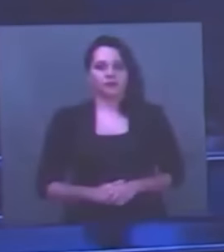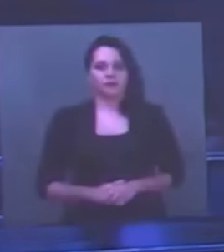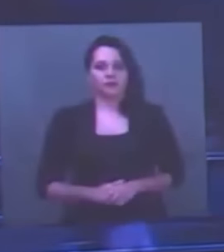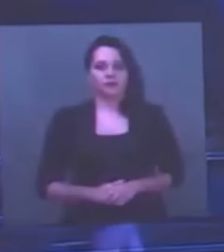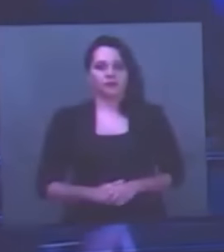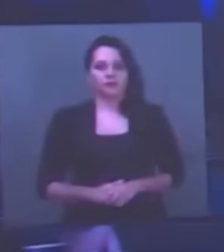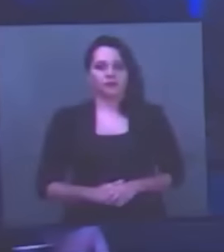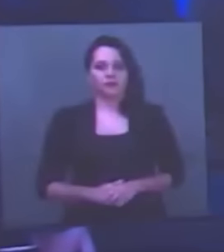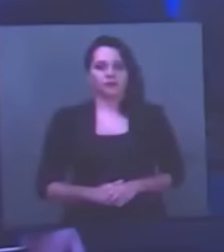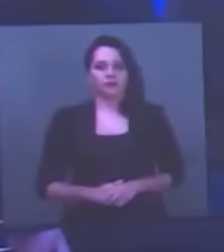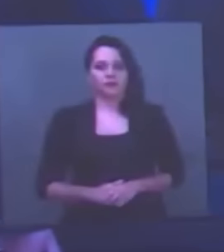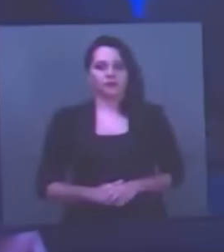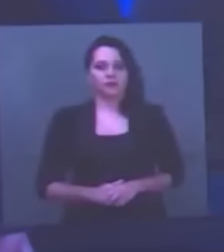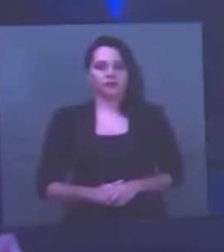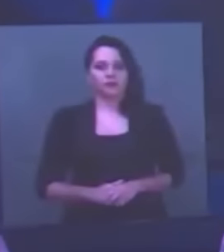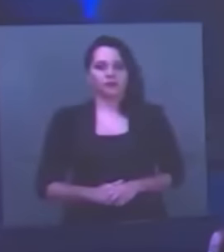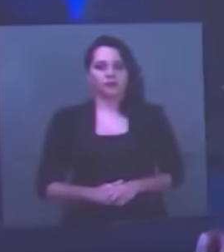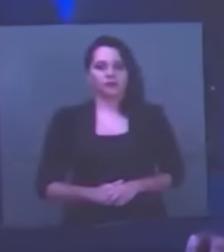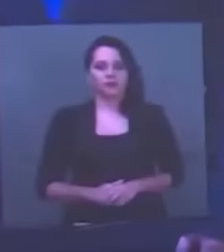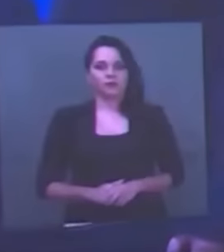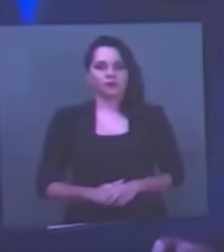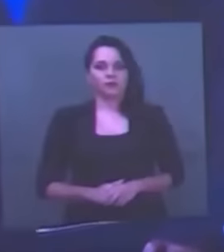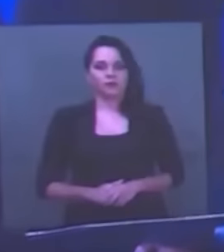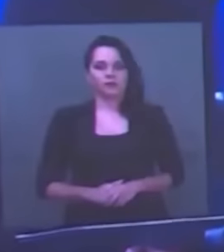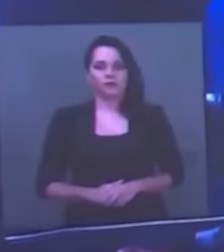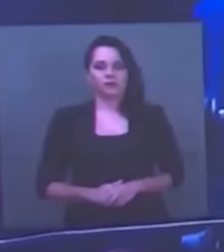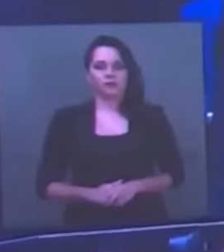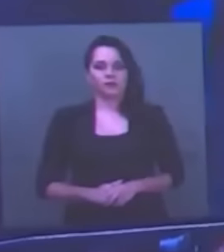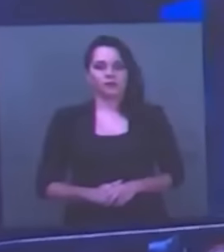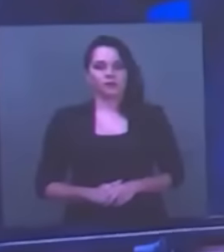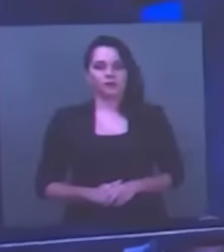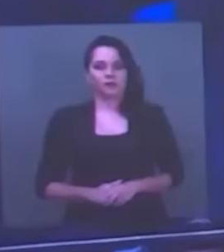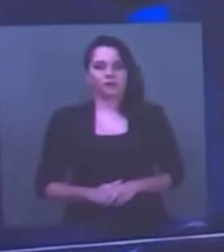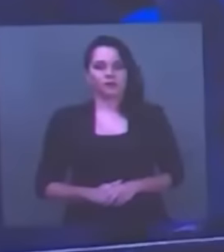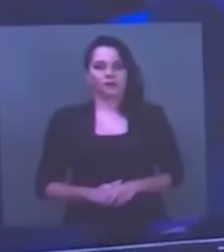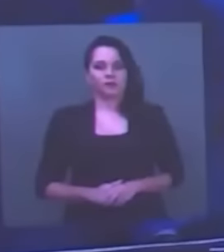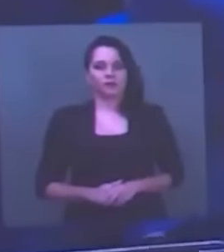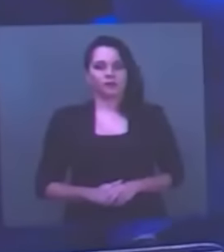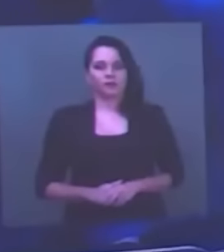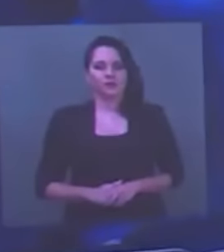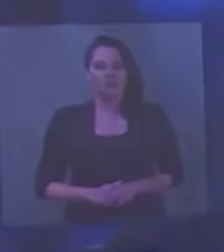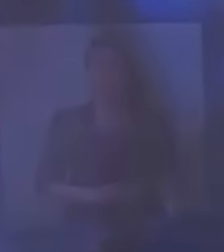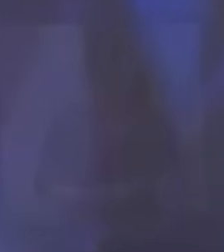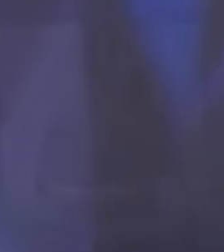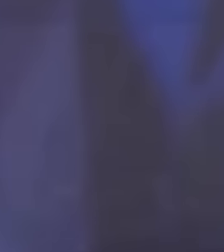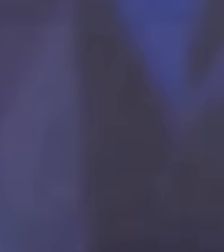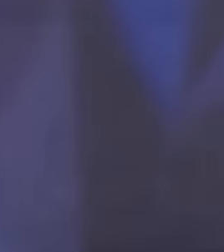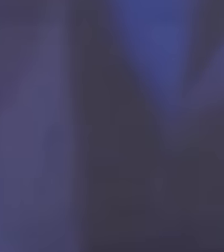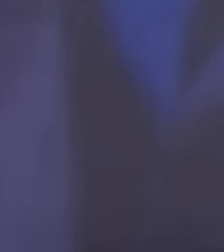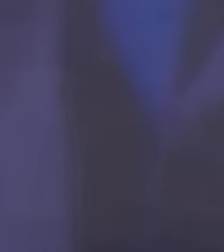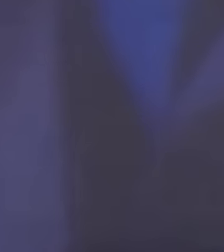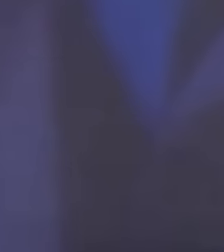vazou o telefone inclusive o telefone da esposa do Alexandre de Moraes O Alan dos Santos ligando pro Ministro cara